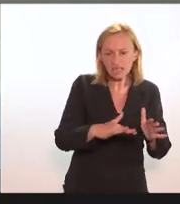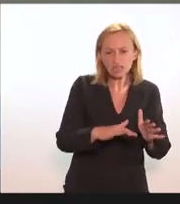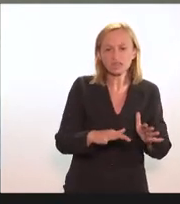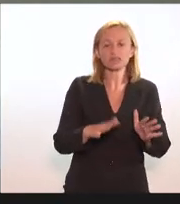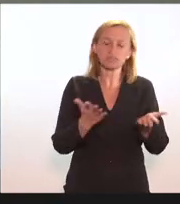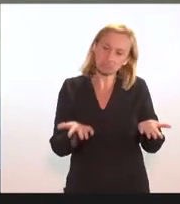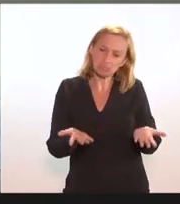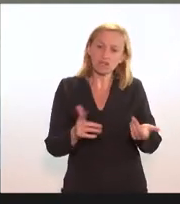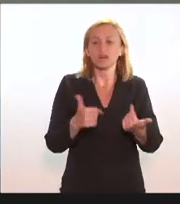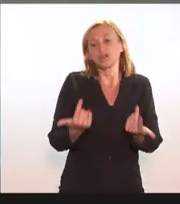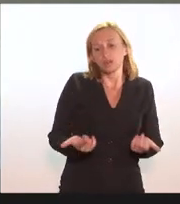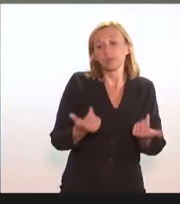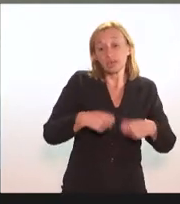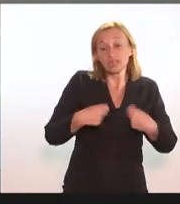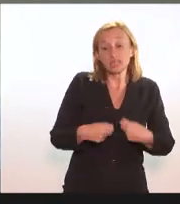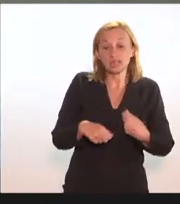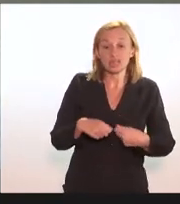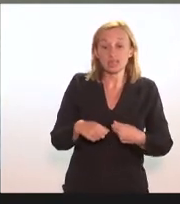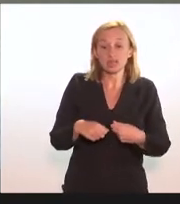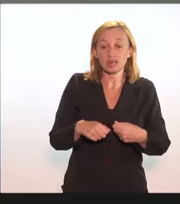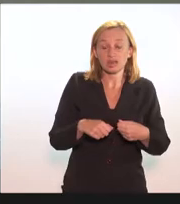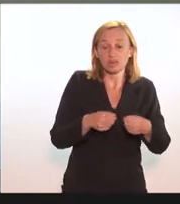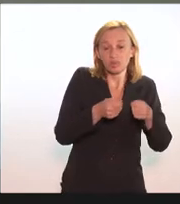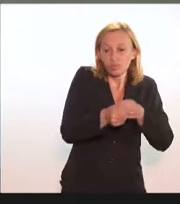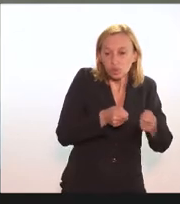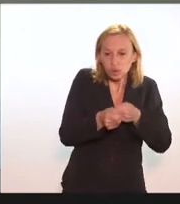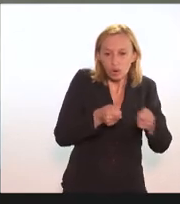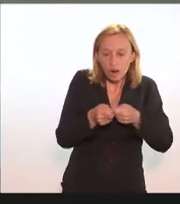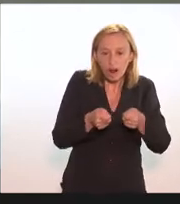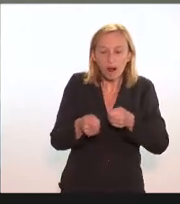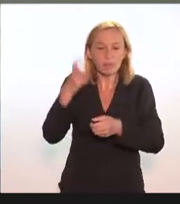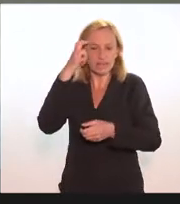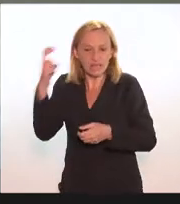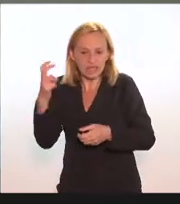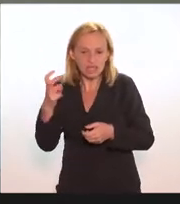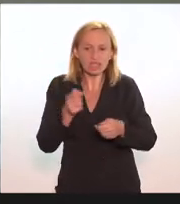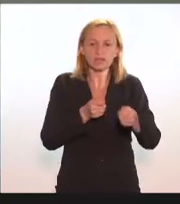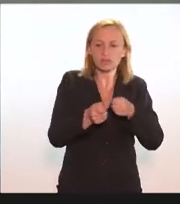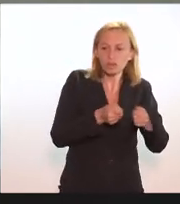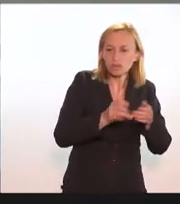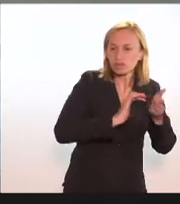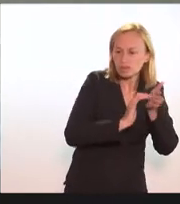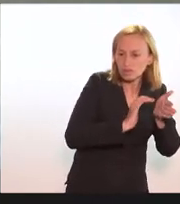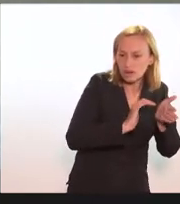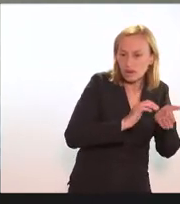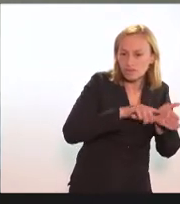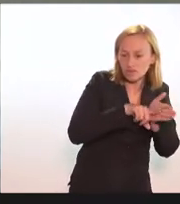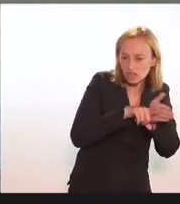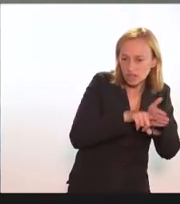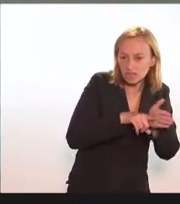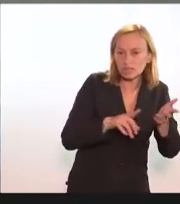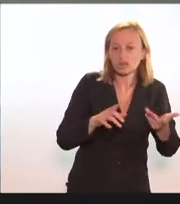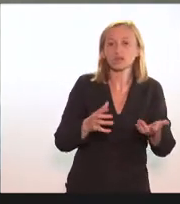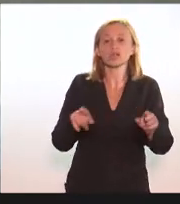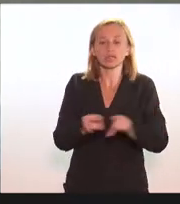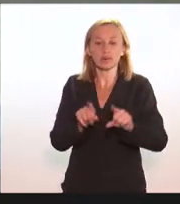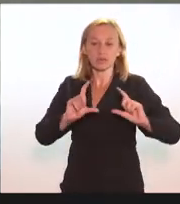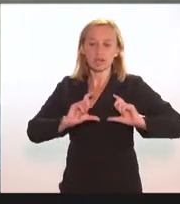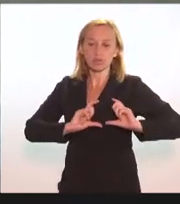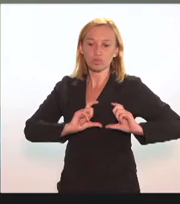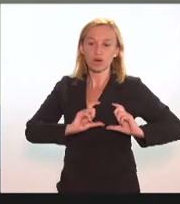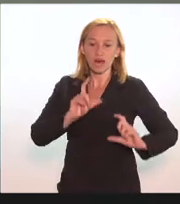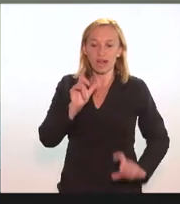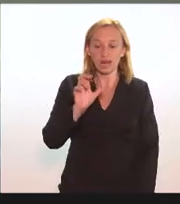de acesso. A gente precisa estabelecer controle de acesso para inteligência, para fiscalização, inclusive com crachás específicos